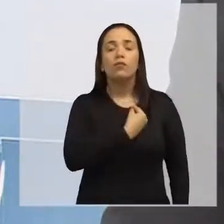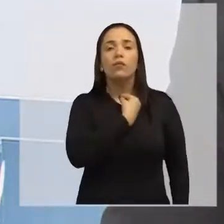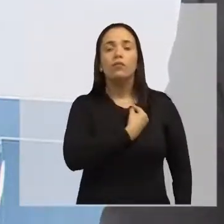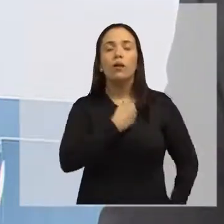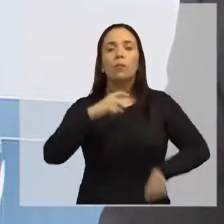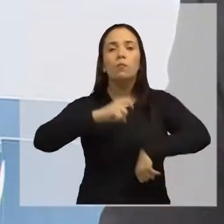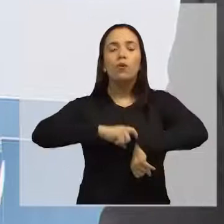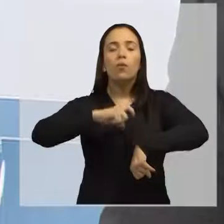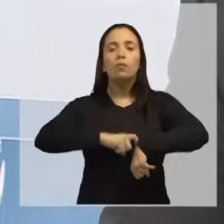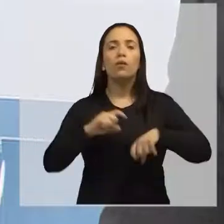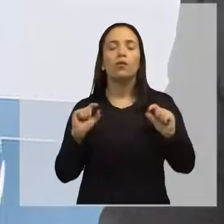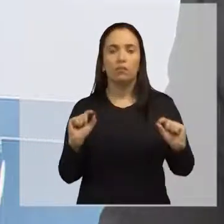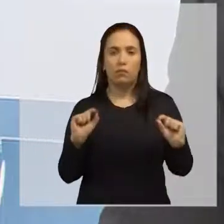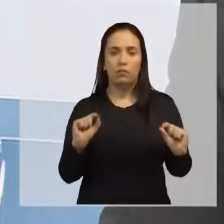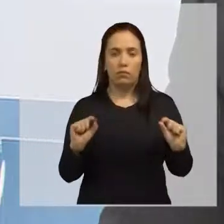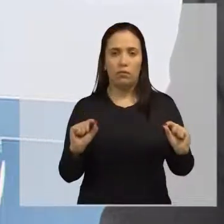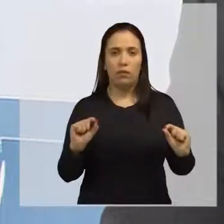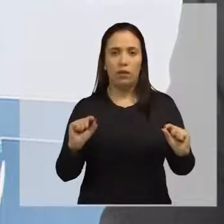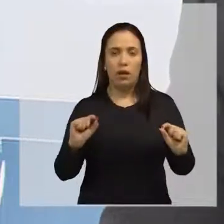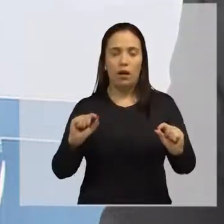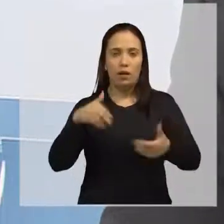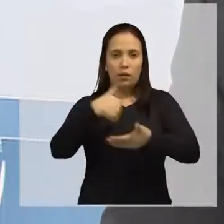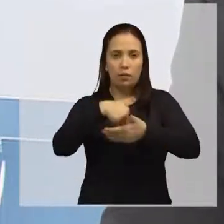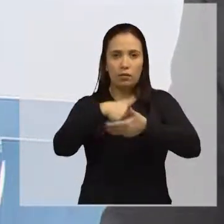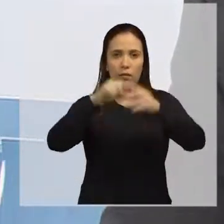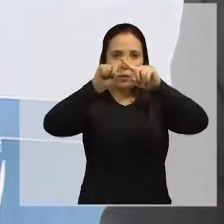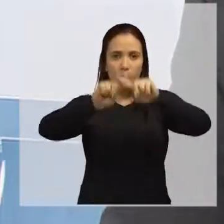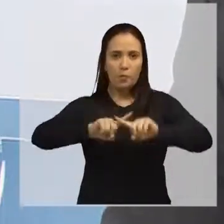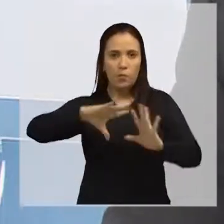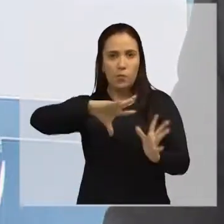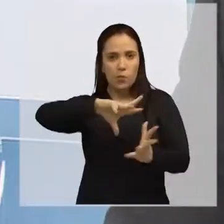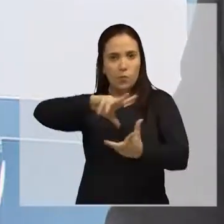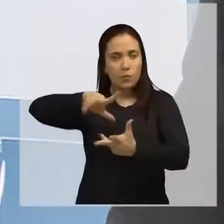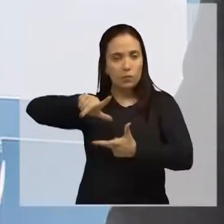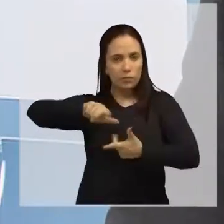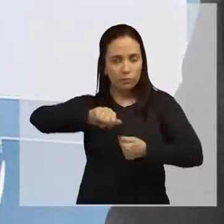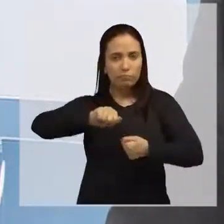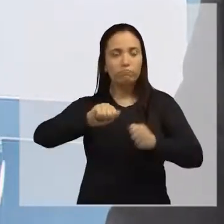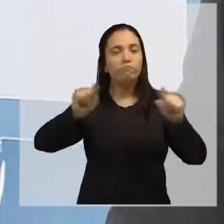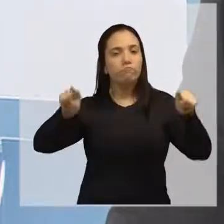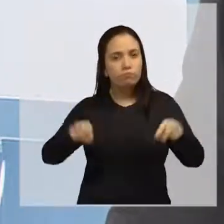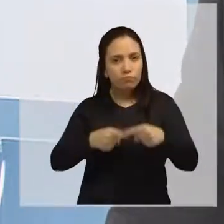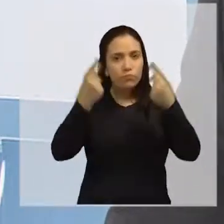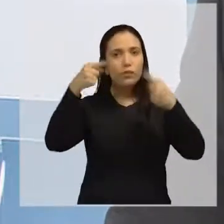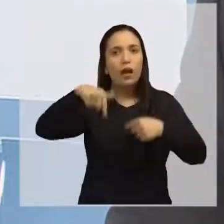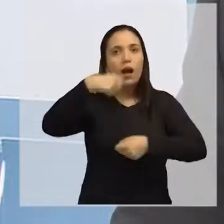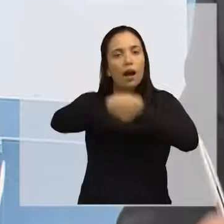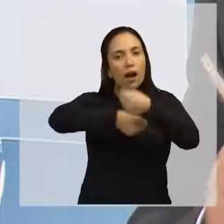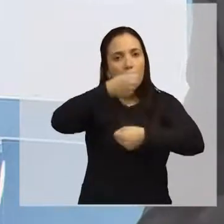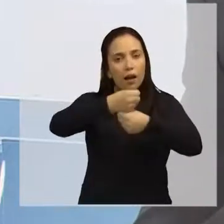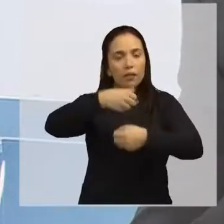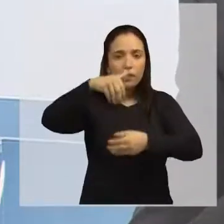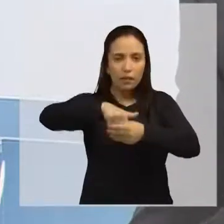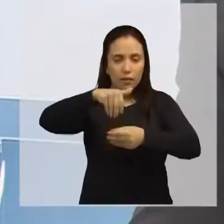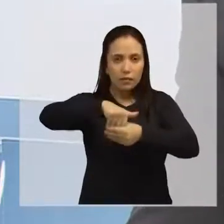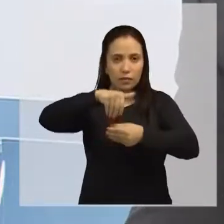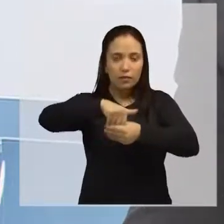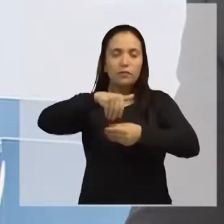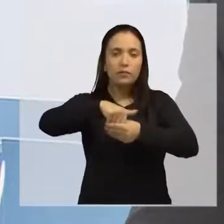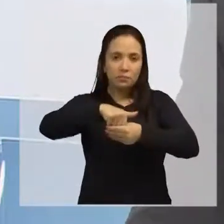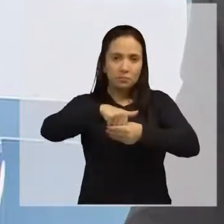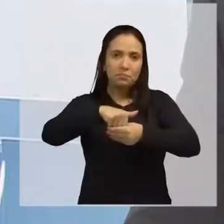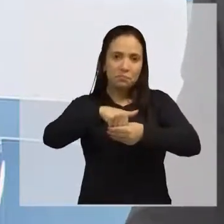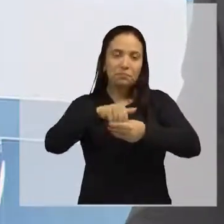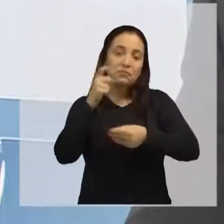e vivenciando Copa do Mundo, mais uma vez. Coincidentemente, também estamos no ano de eleição. Há essa